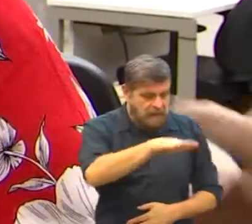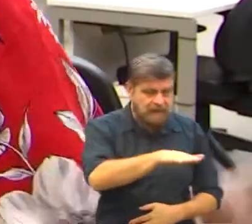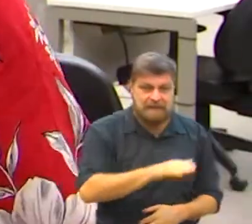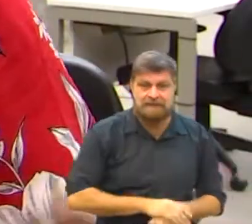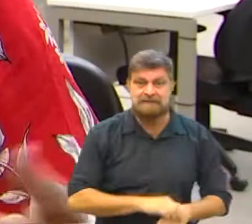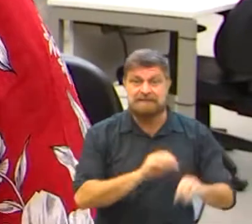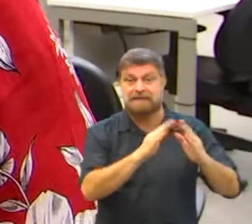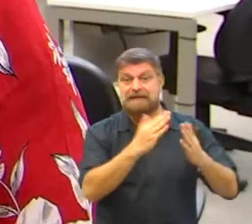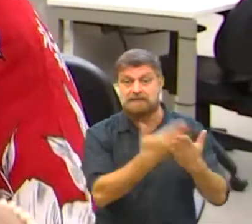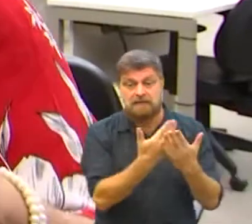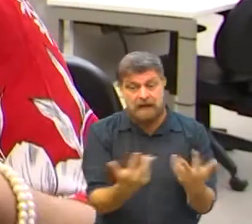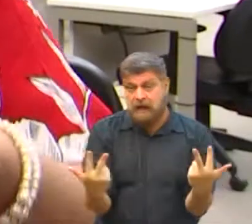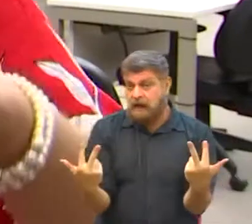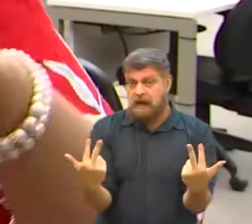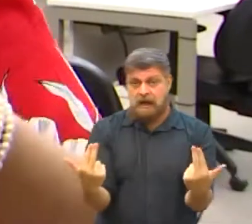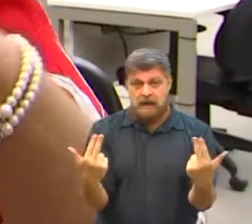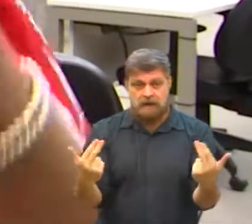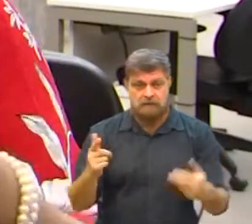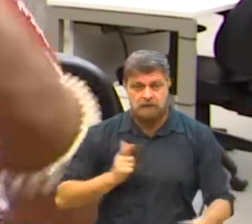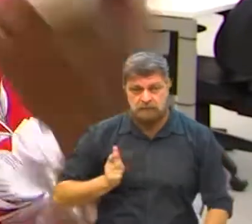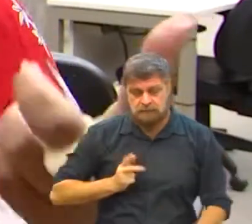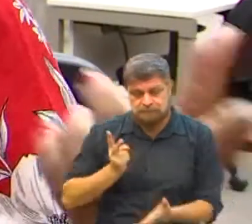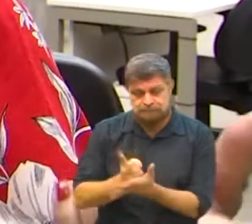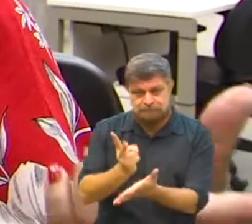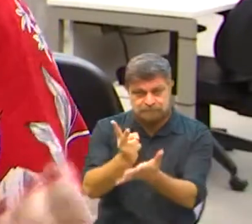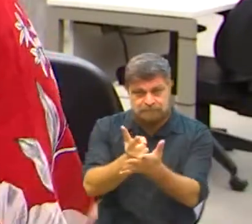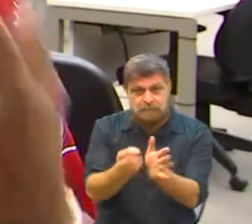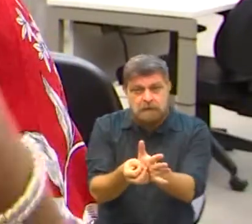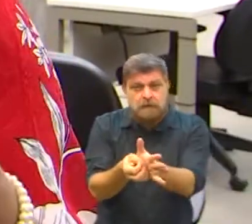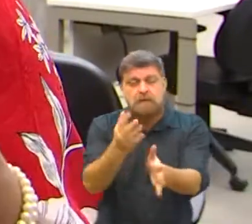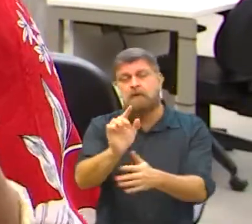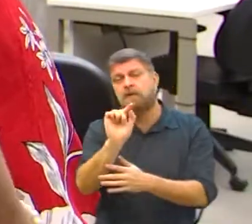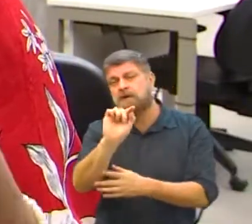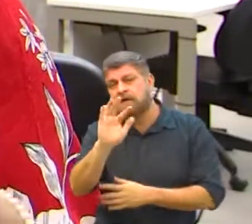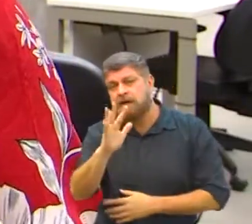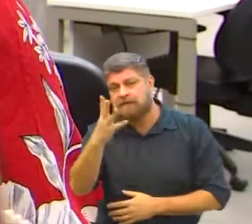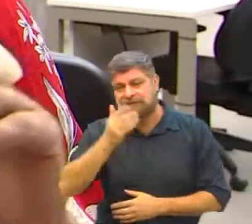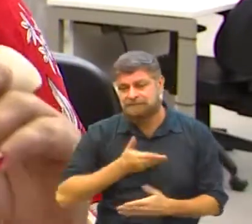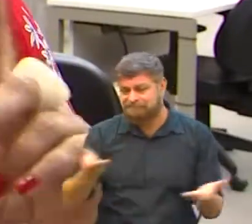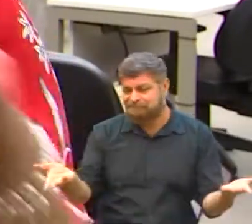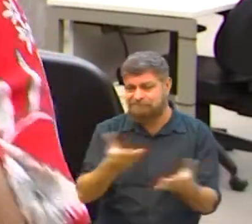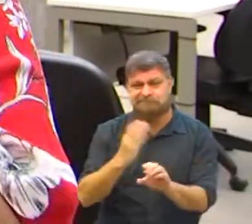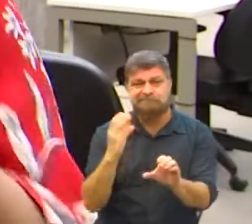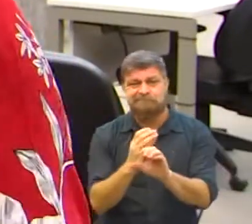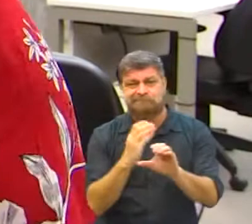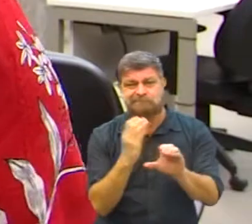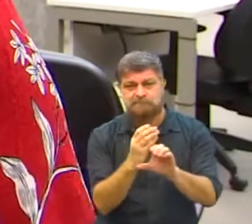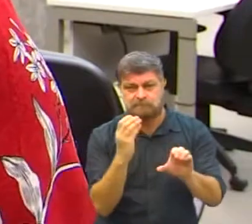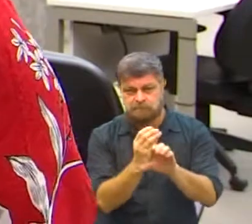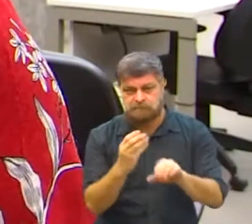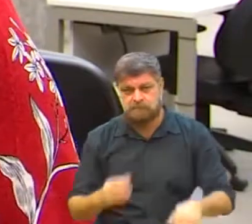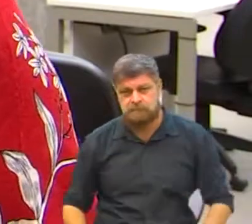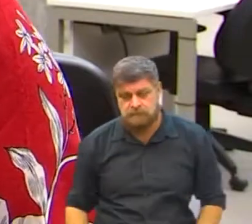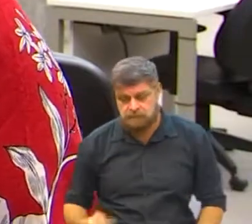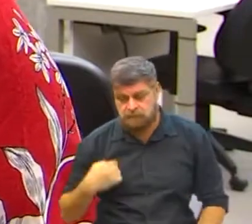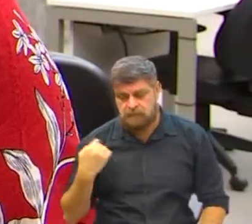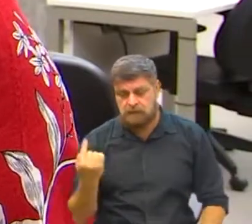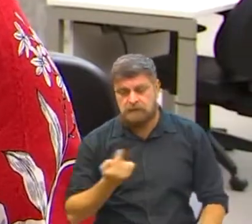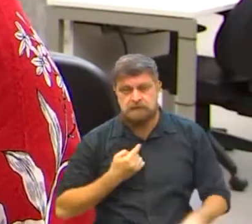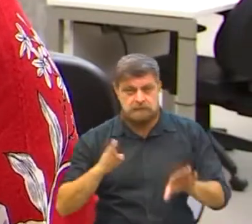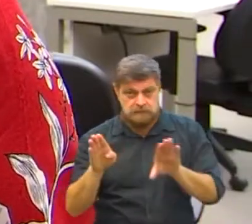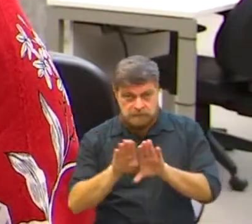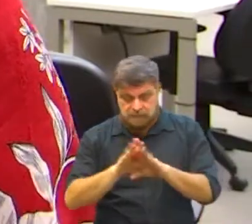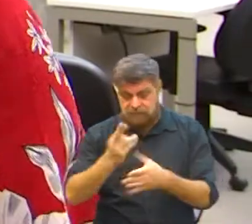saúde, é a mesma criança que a gente atende na escola, a mesma criança que a gente atende na assistência e muitas vezes essas pastas não se conversam.